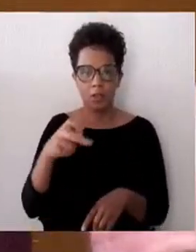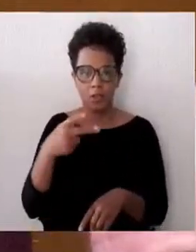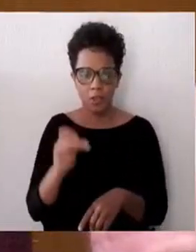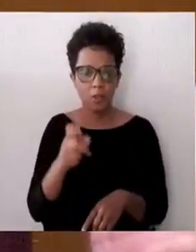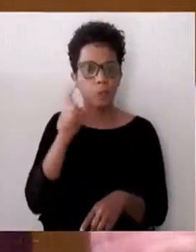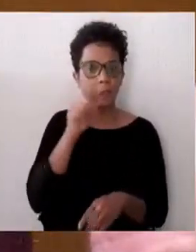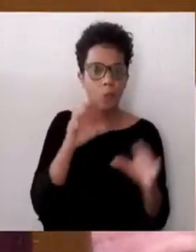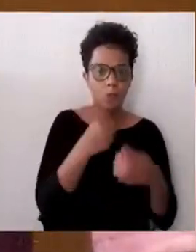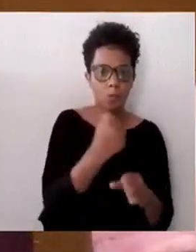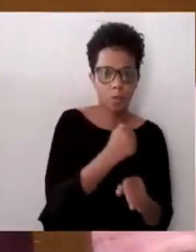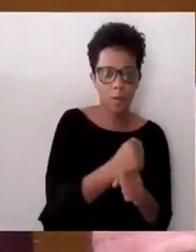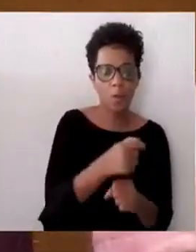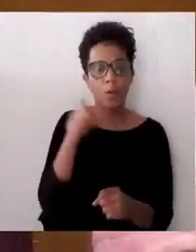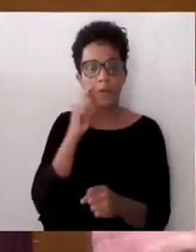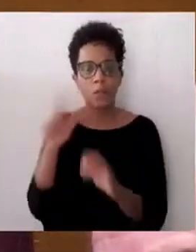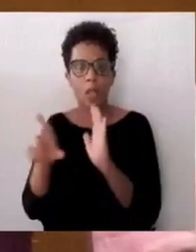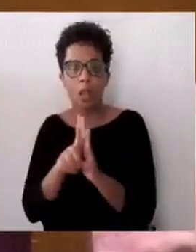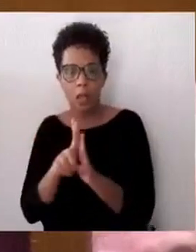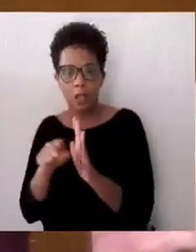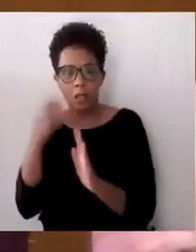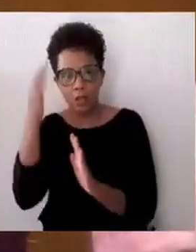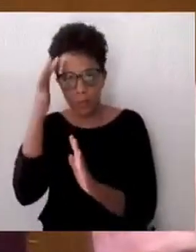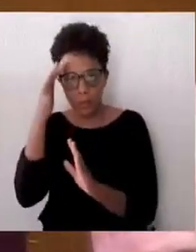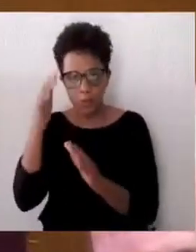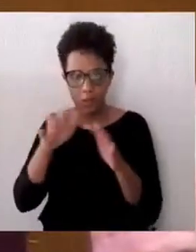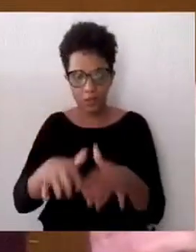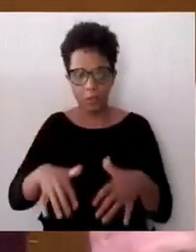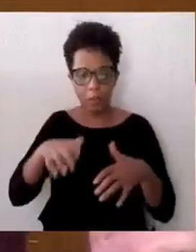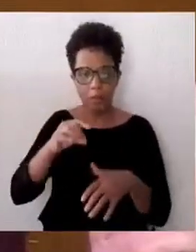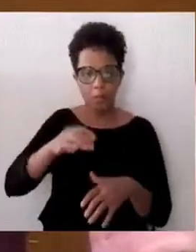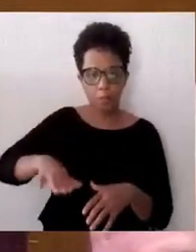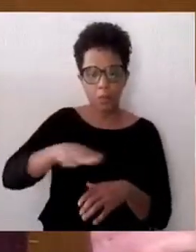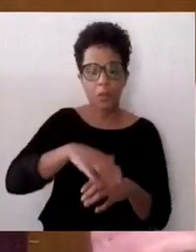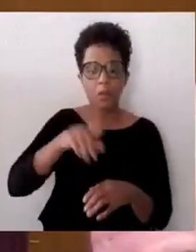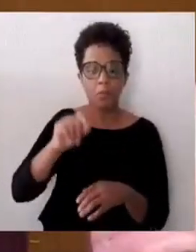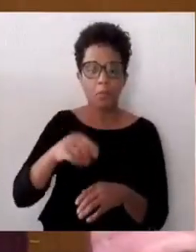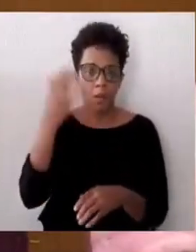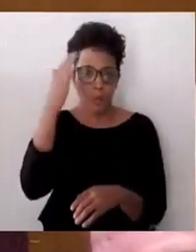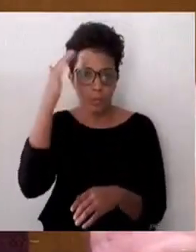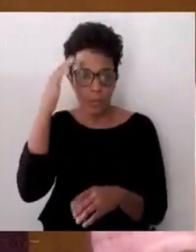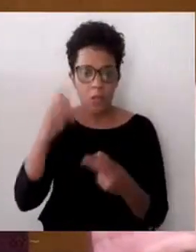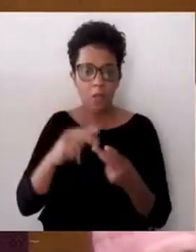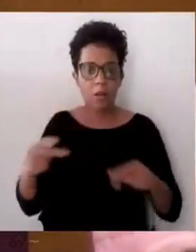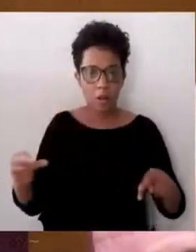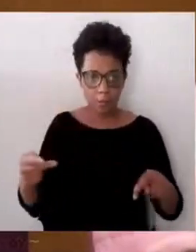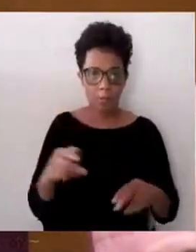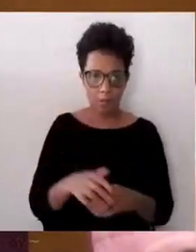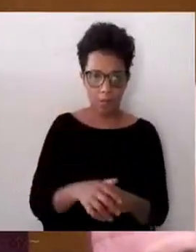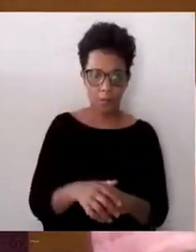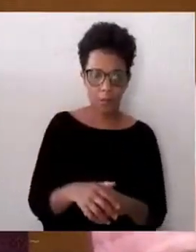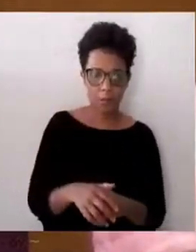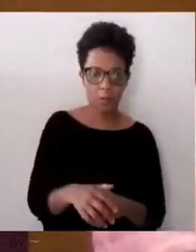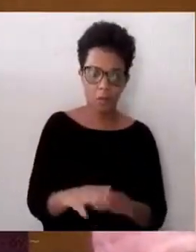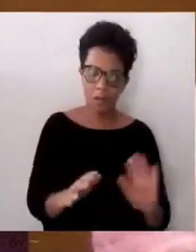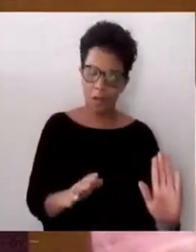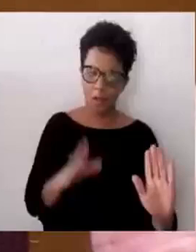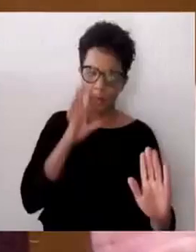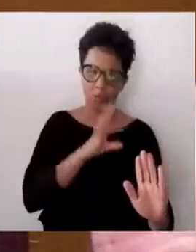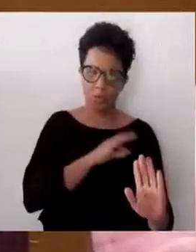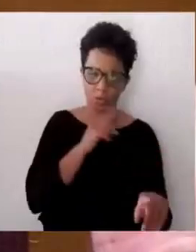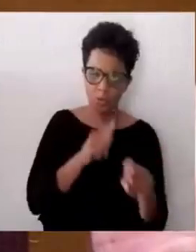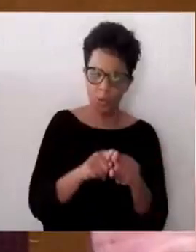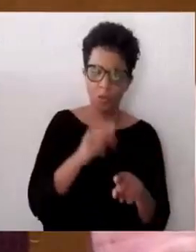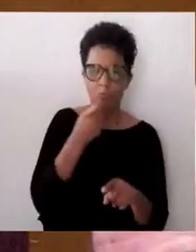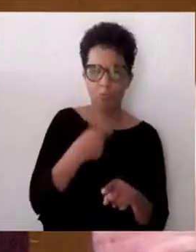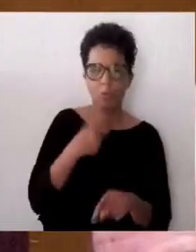com uma defesa daquilo que é a lei, que são as competências desta Assembleia Municipal e aquilo que são as competências da Câmara... E aquilo que são as... Calma, Sra. Deputada, já responde se